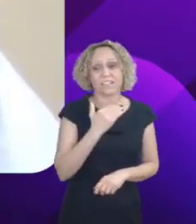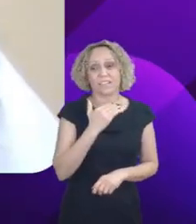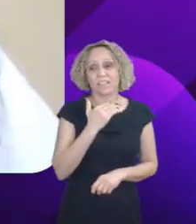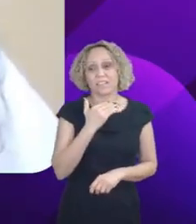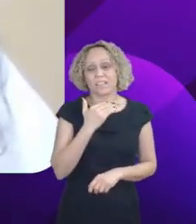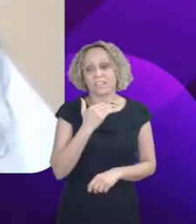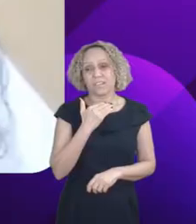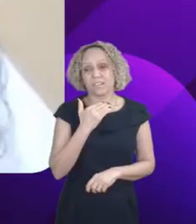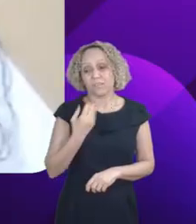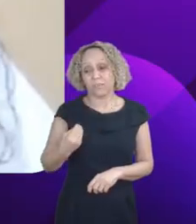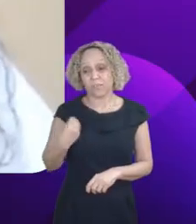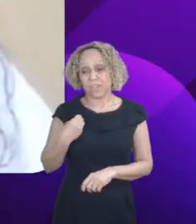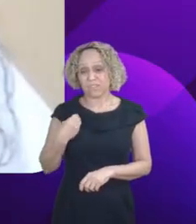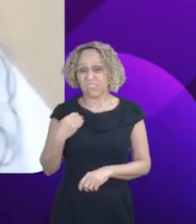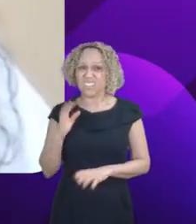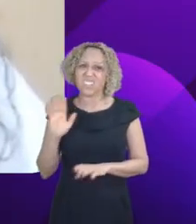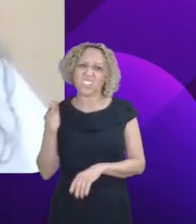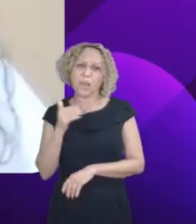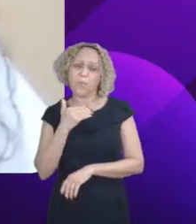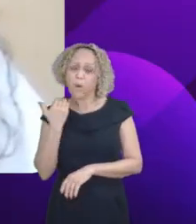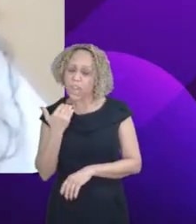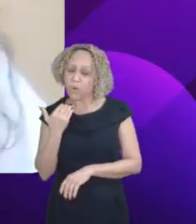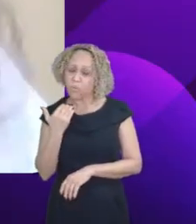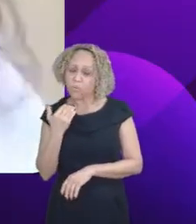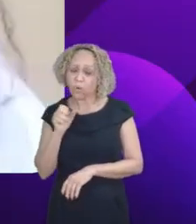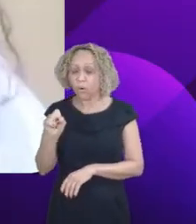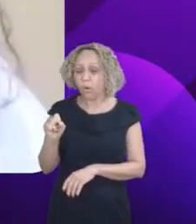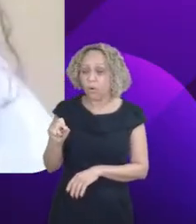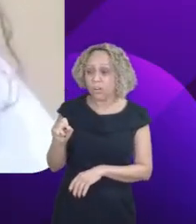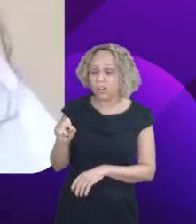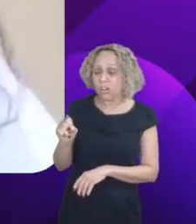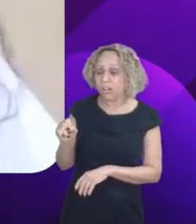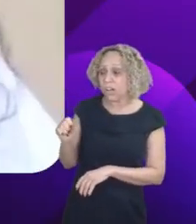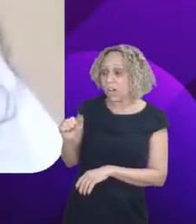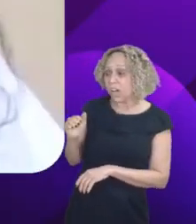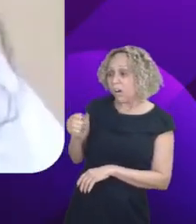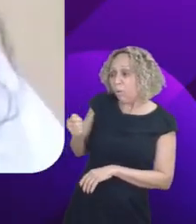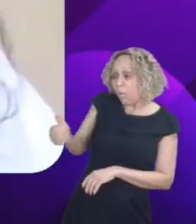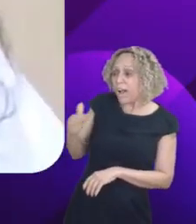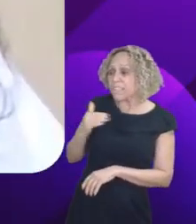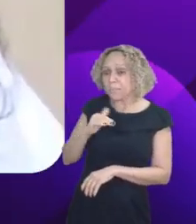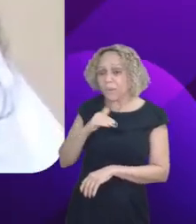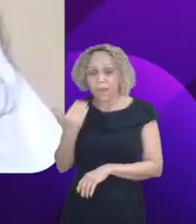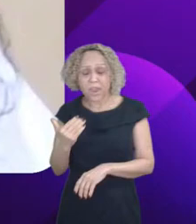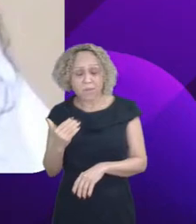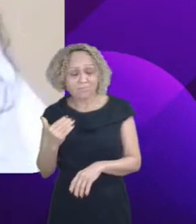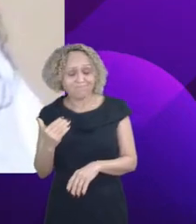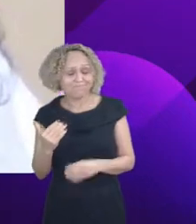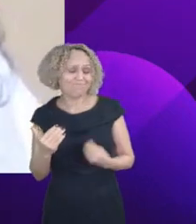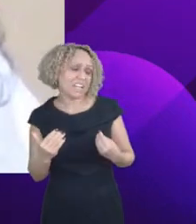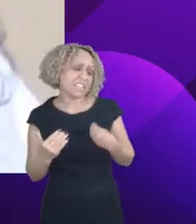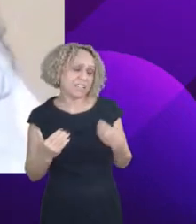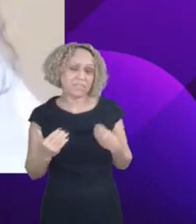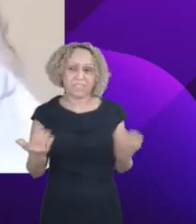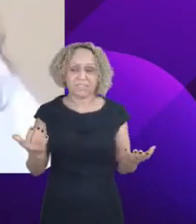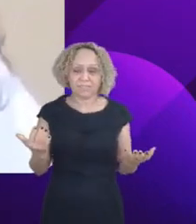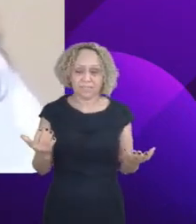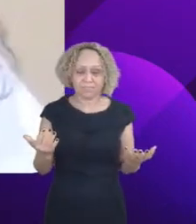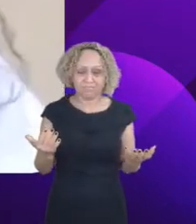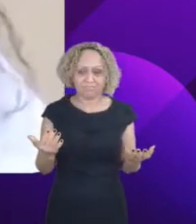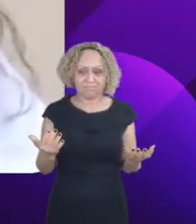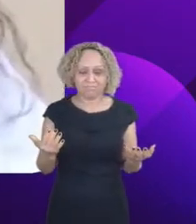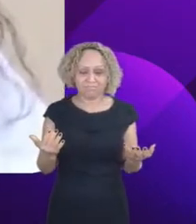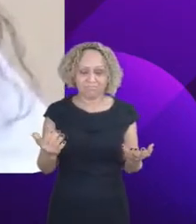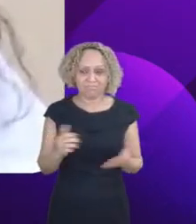Nós, quando estamos sofrendo violência doméstica contra a mulher, nós estamos quase vivendo. Nós estamos pautando nossas